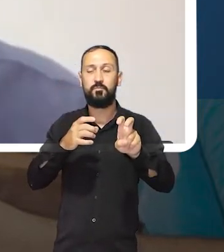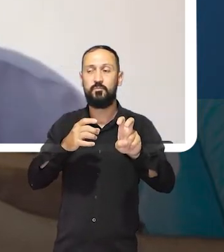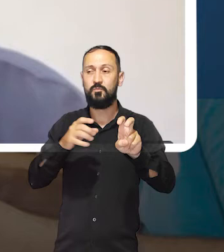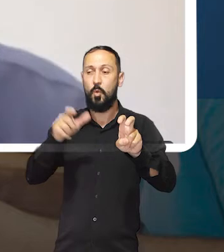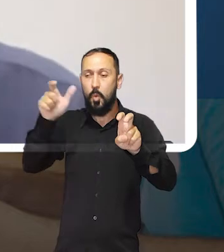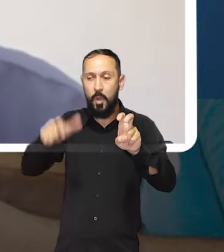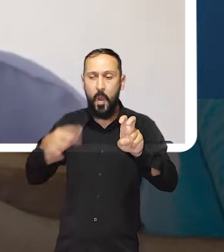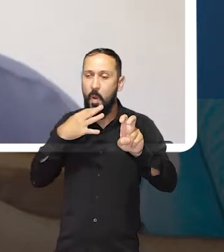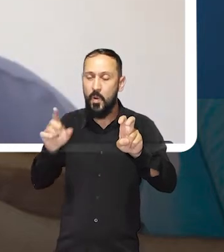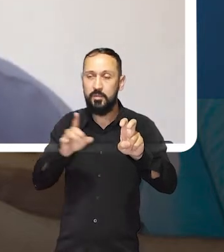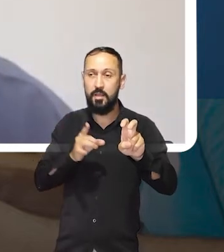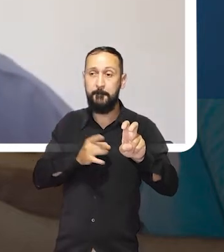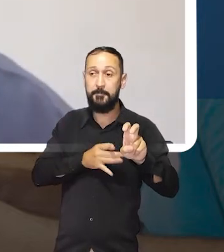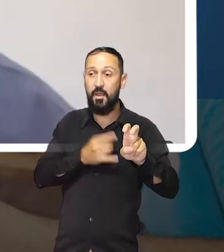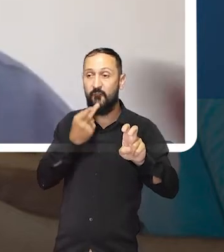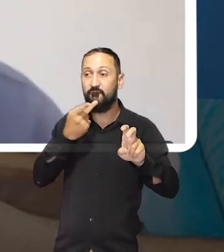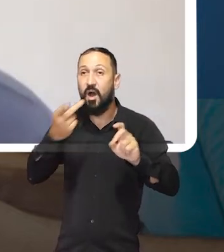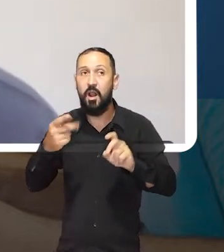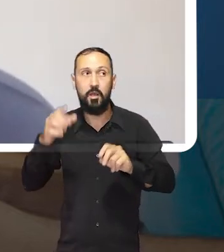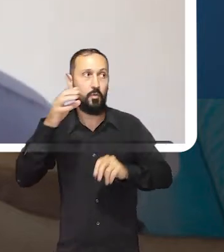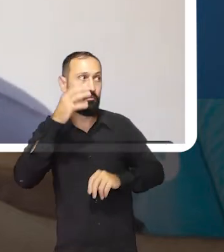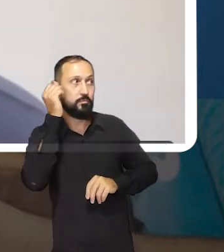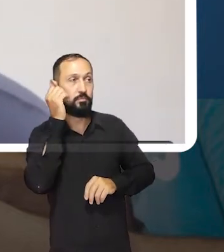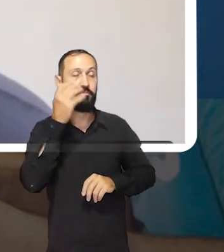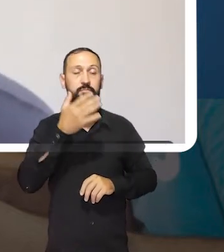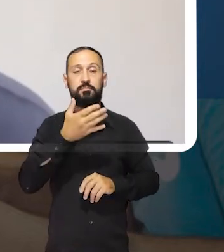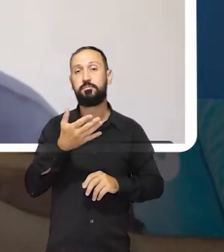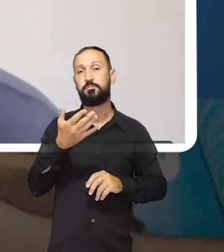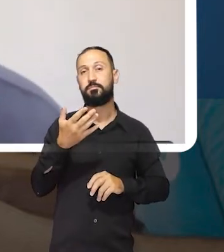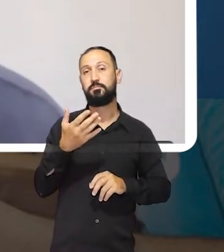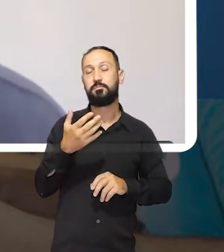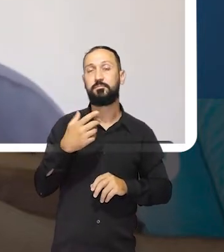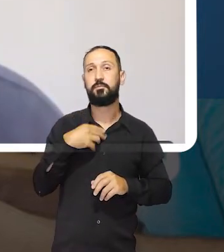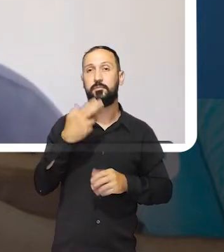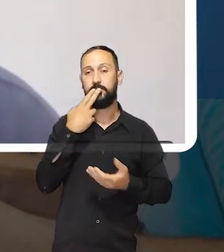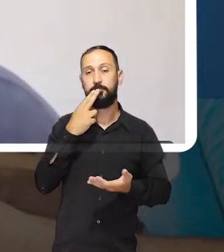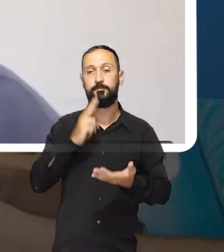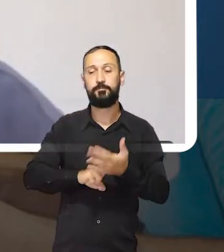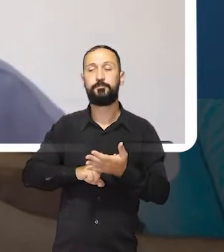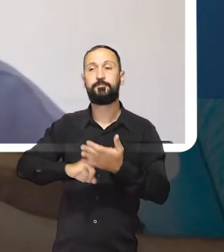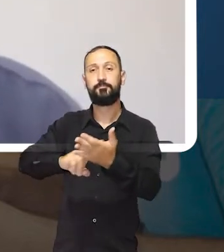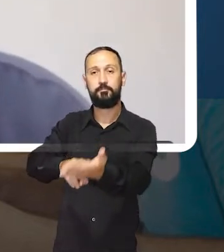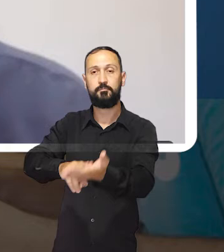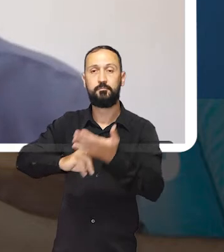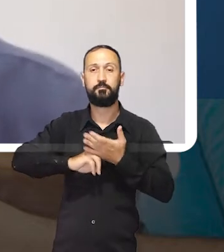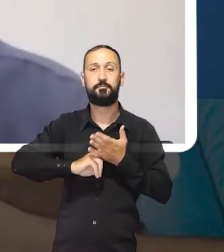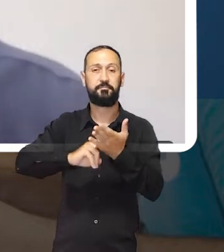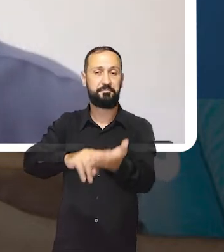coisas em lugares desconhecidos, se um vizinho estava ouvindo. Então, a gente se inscrevia.